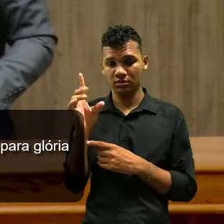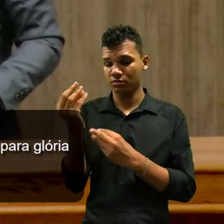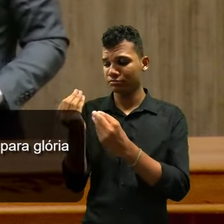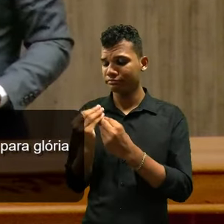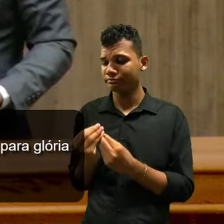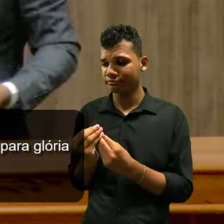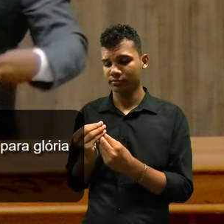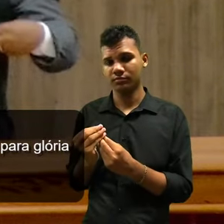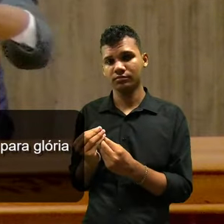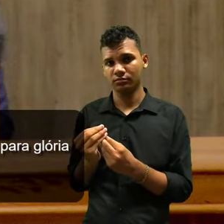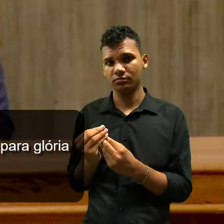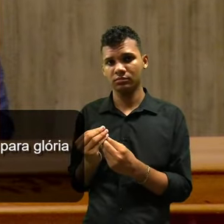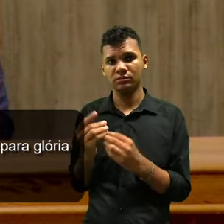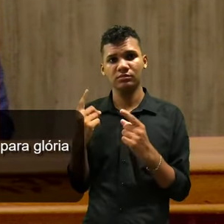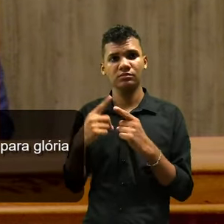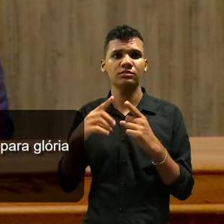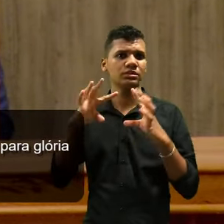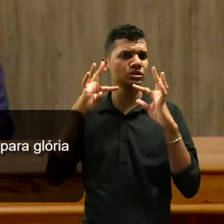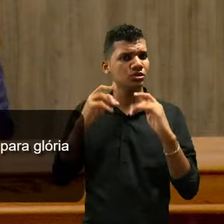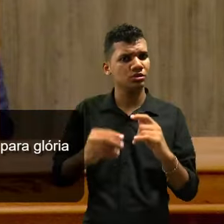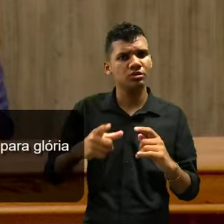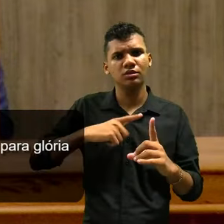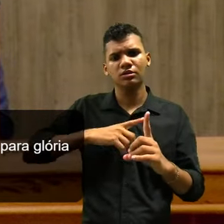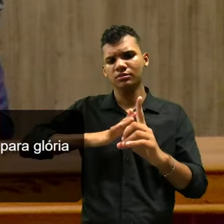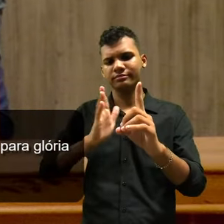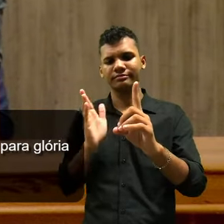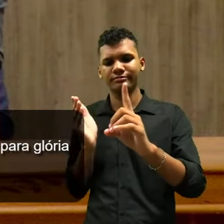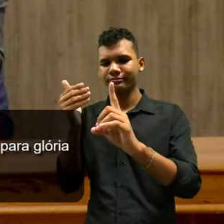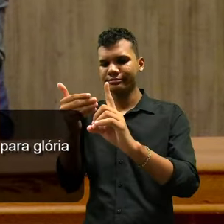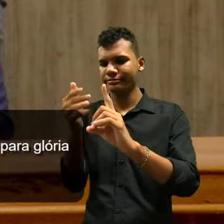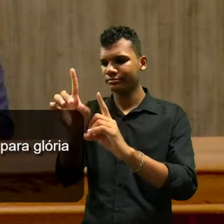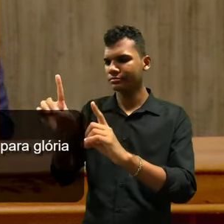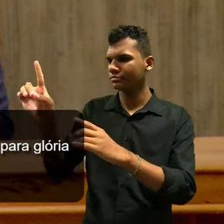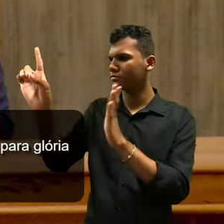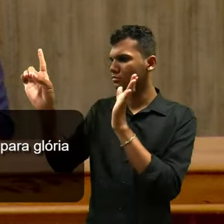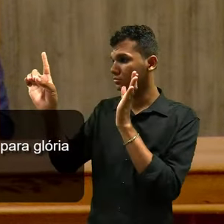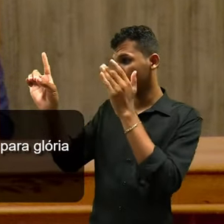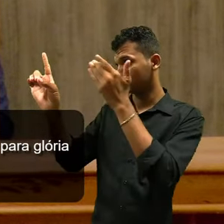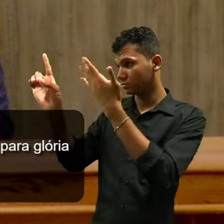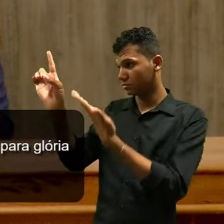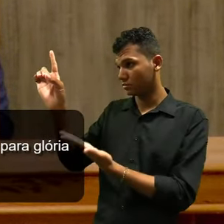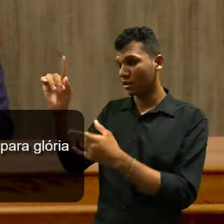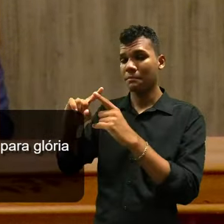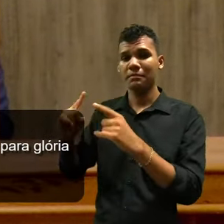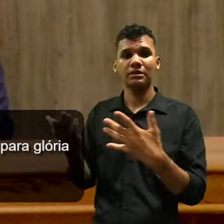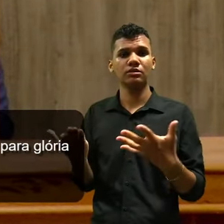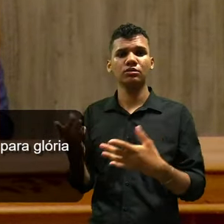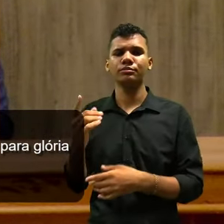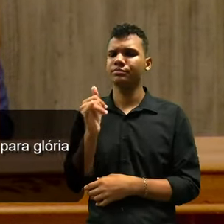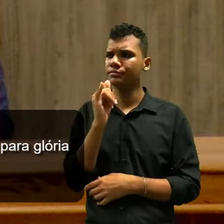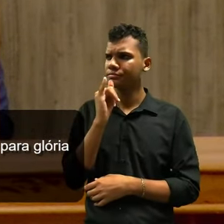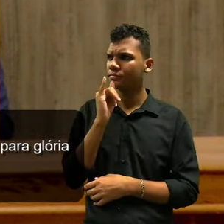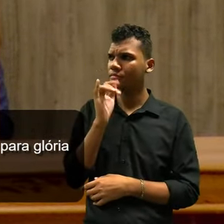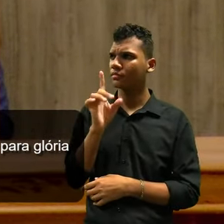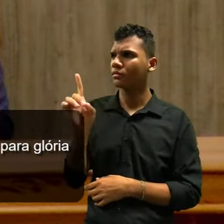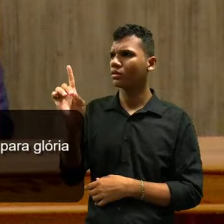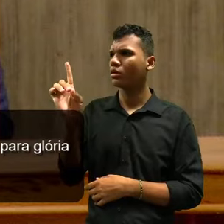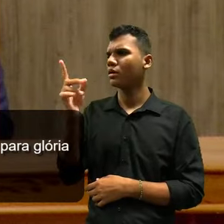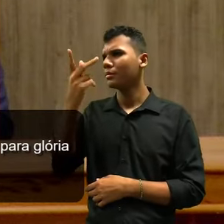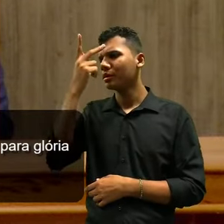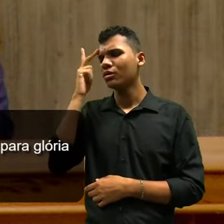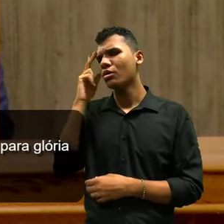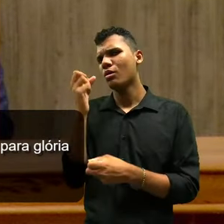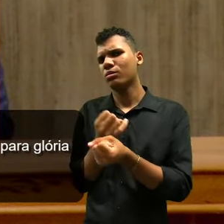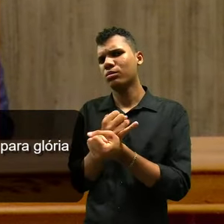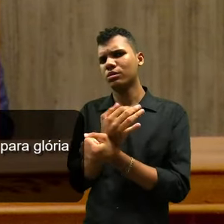ela tudo agora é direcionado para Deus mas vamos ao ouvinte emocional coloca lá Jorge qual é o